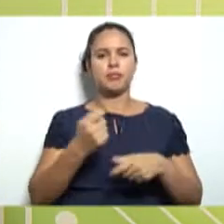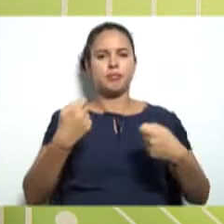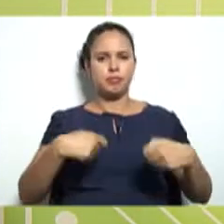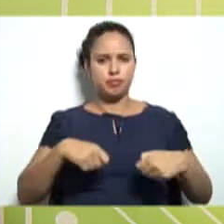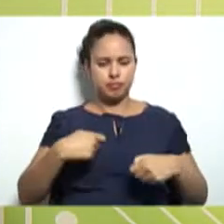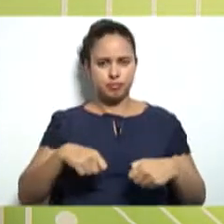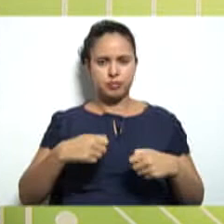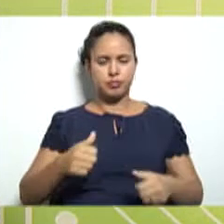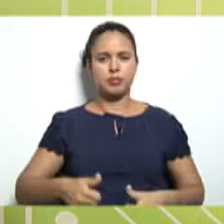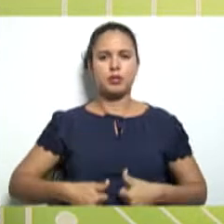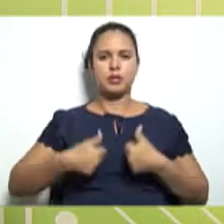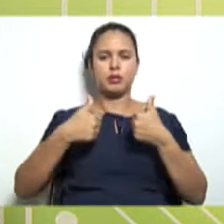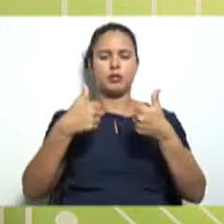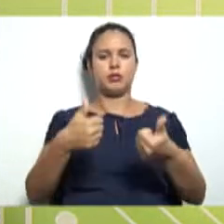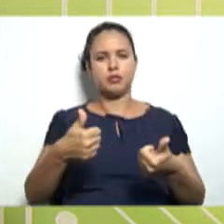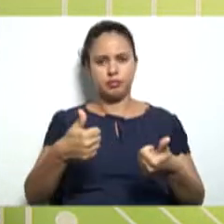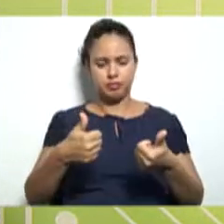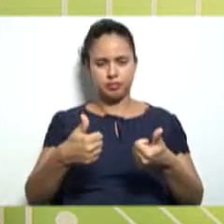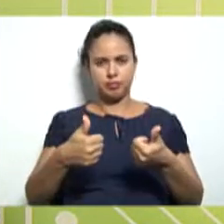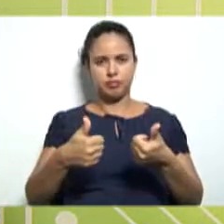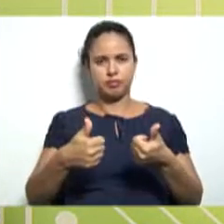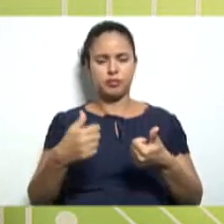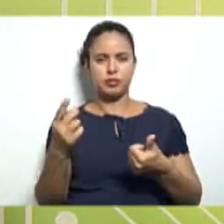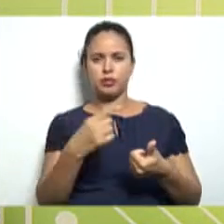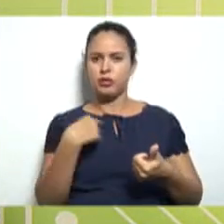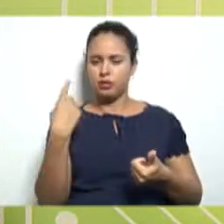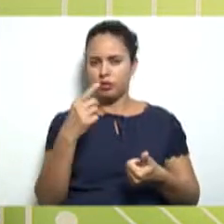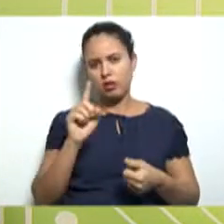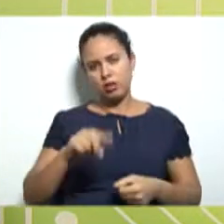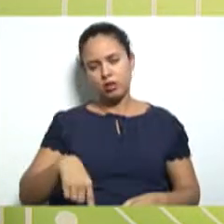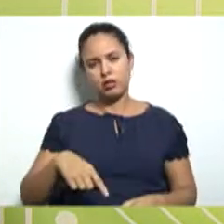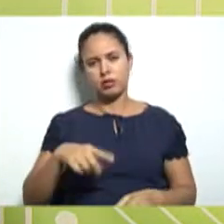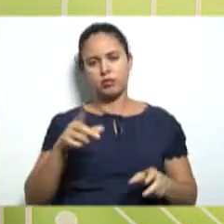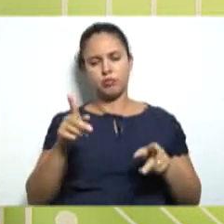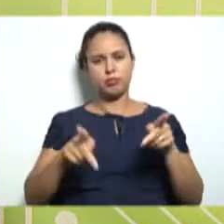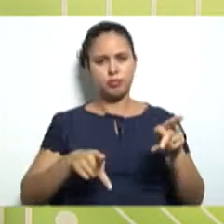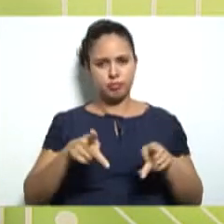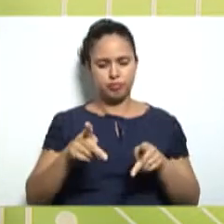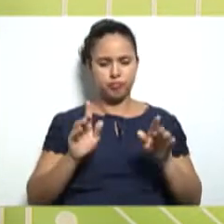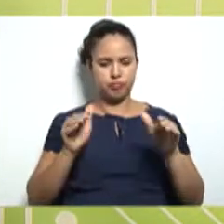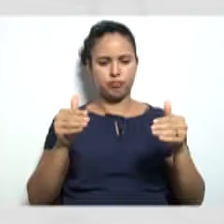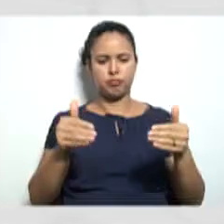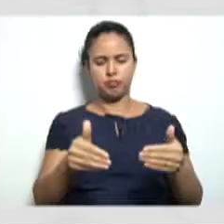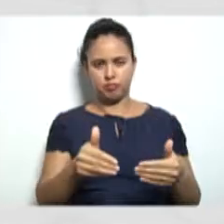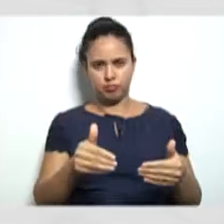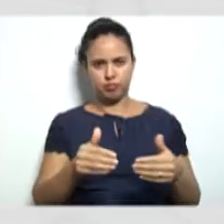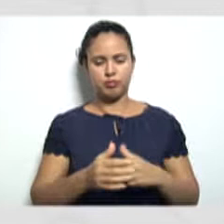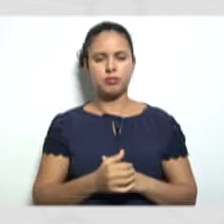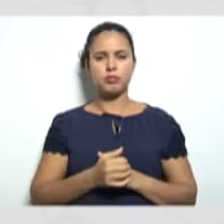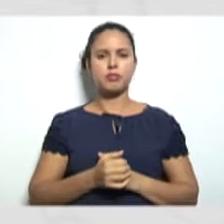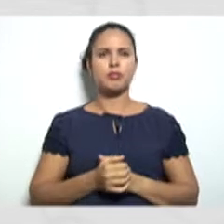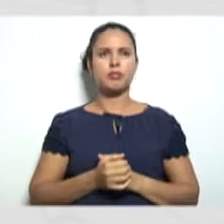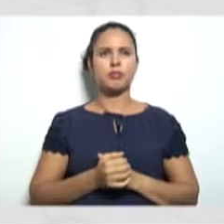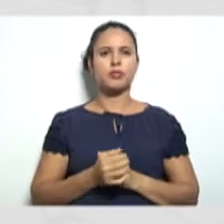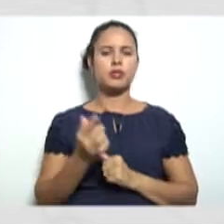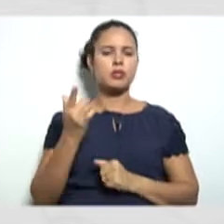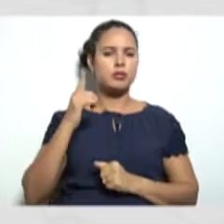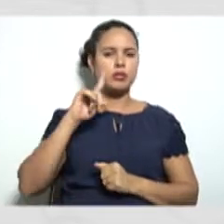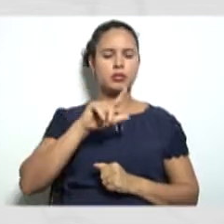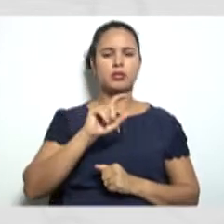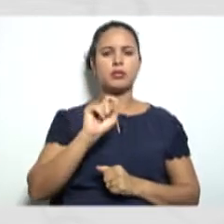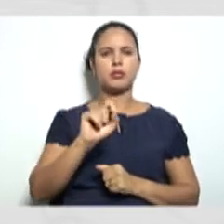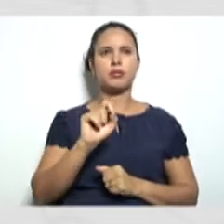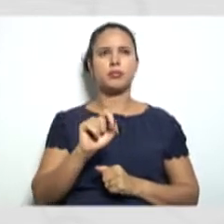Nós somos um dos públicos-alvos para essa atividade dessa cooperativa, né? E que a gente pode falar que elas atendem no seu quadro